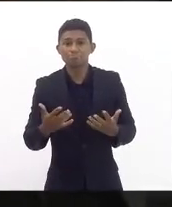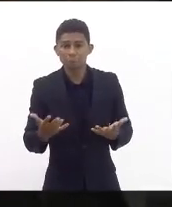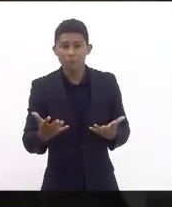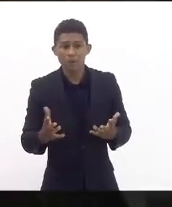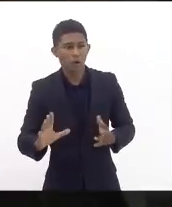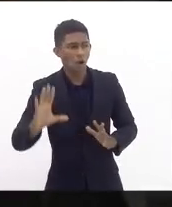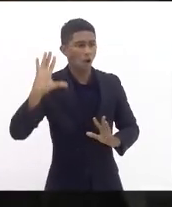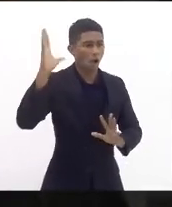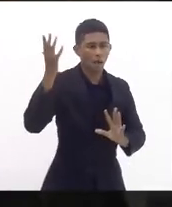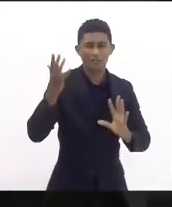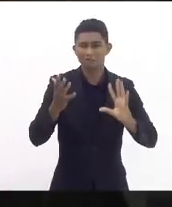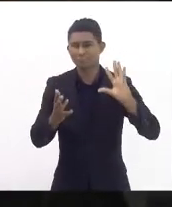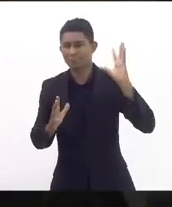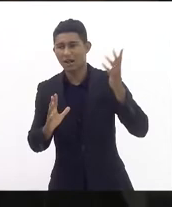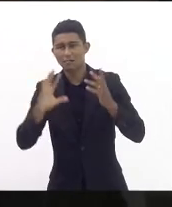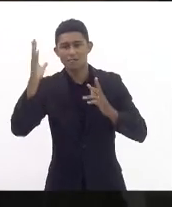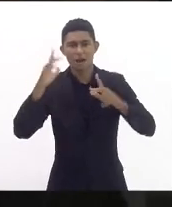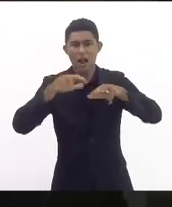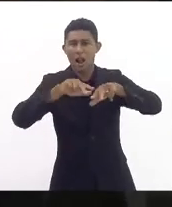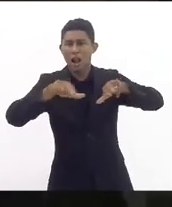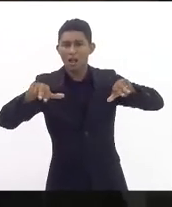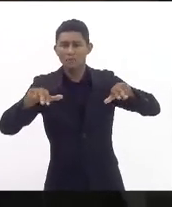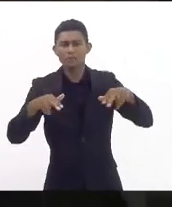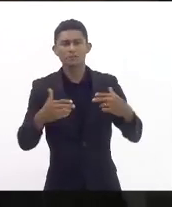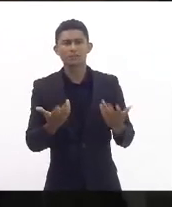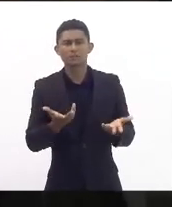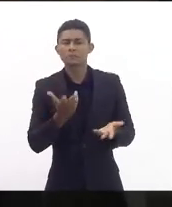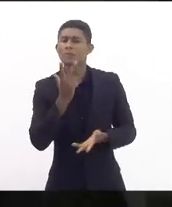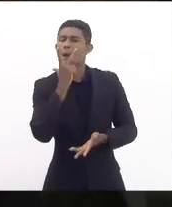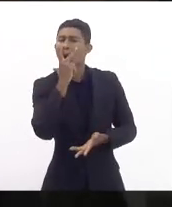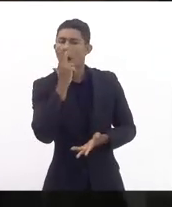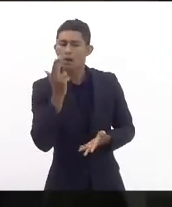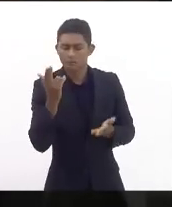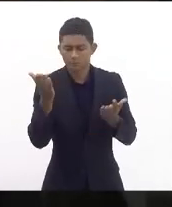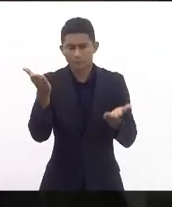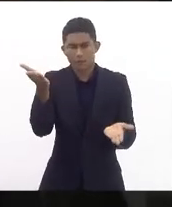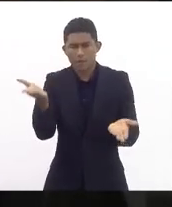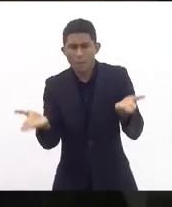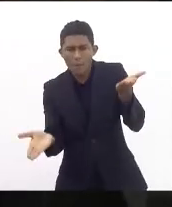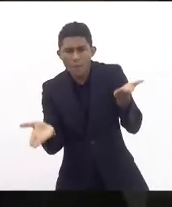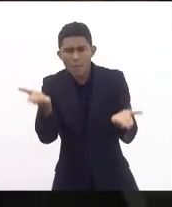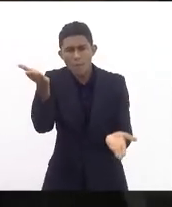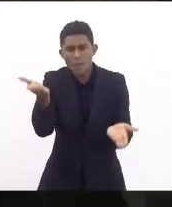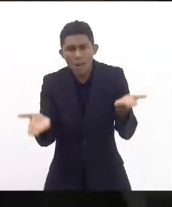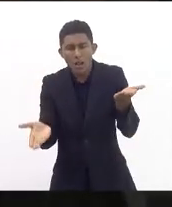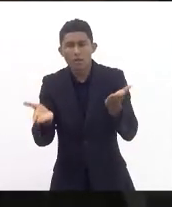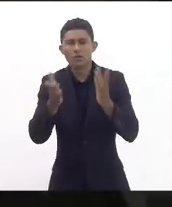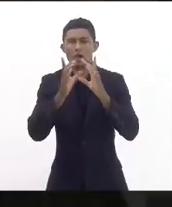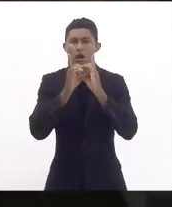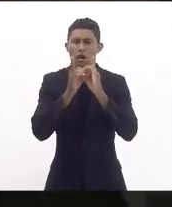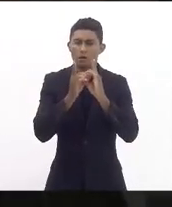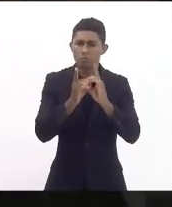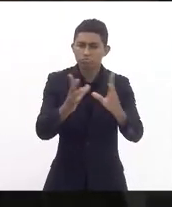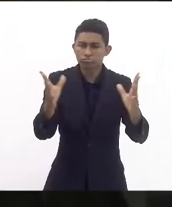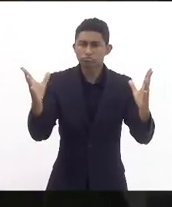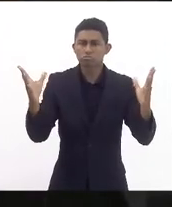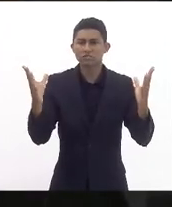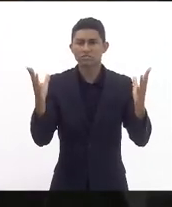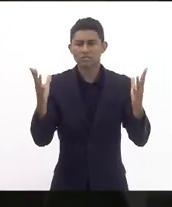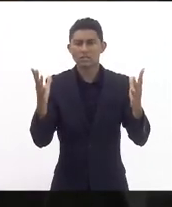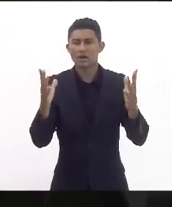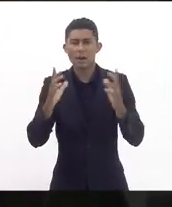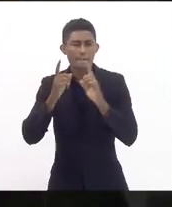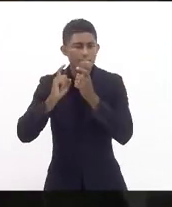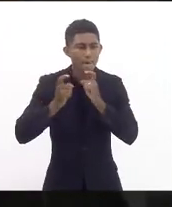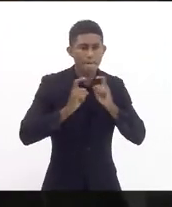acontecimentos e o equilíbrio o bom senso um processo democrático de mesas